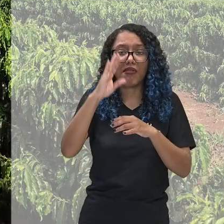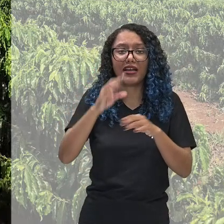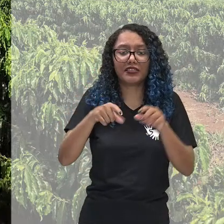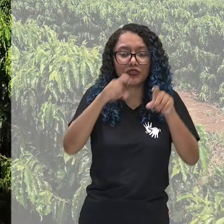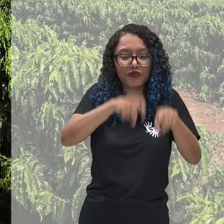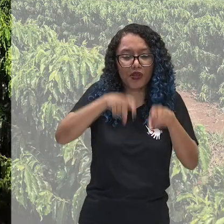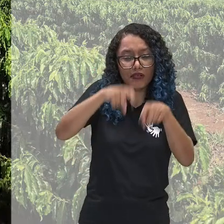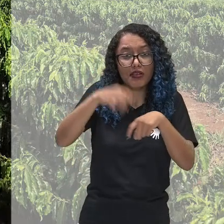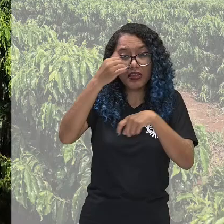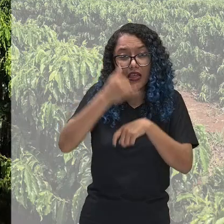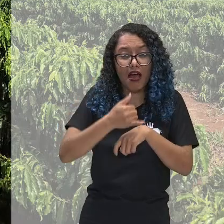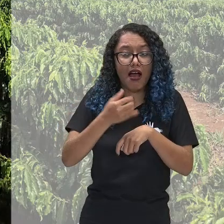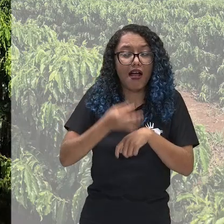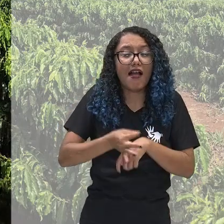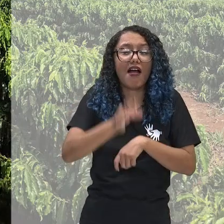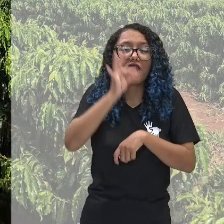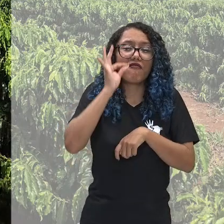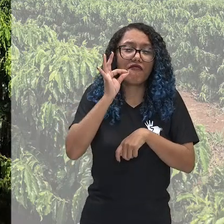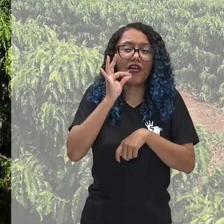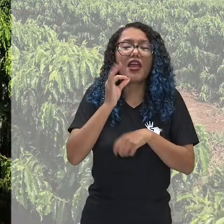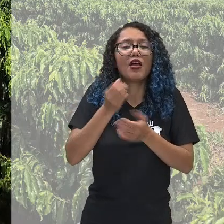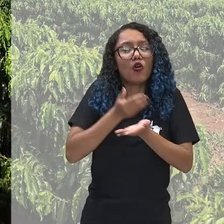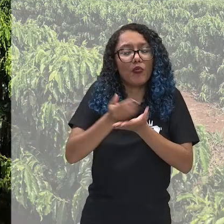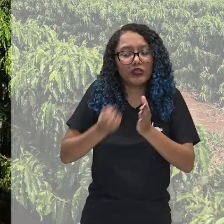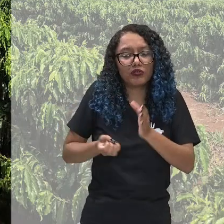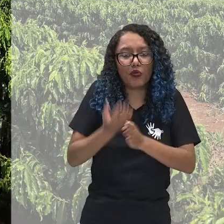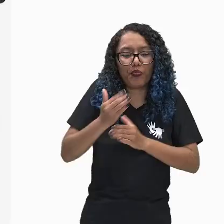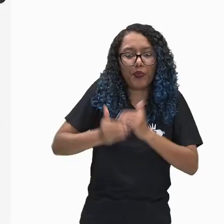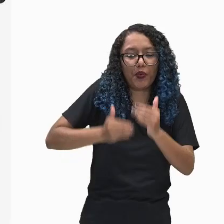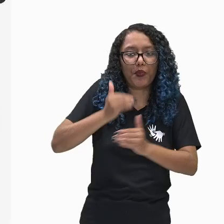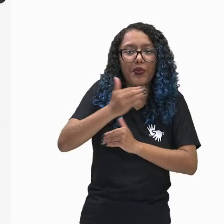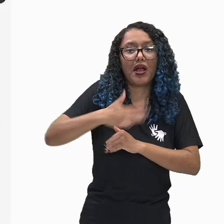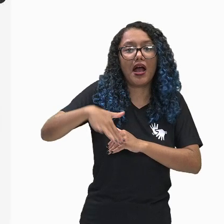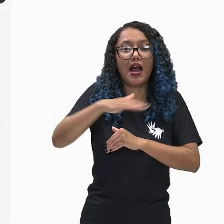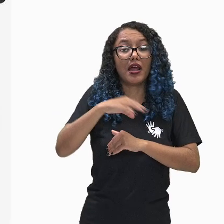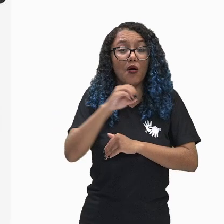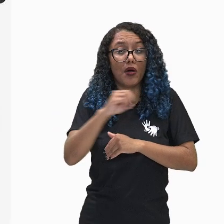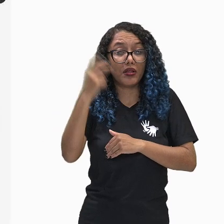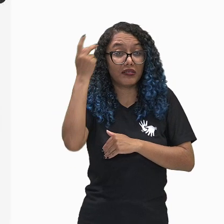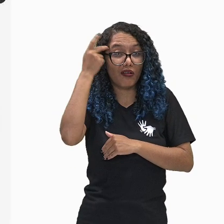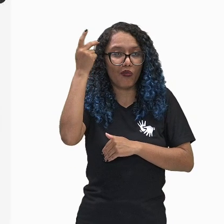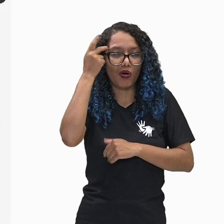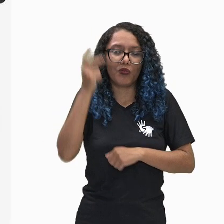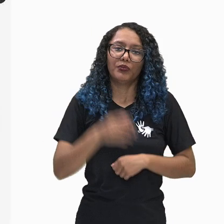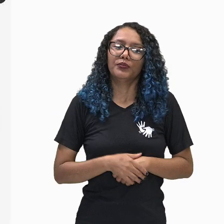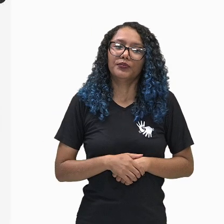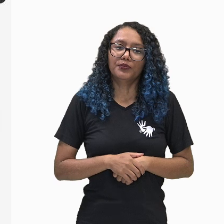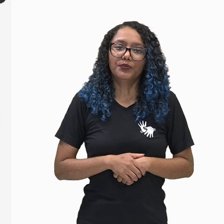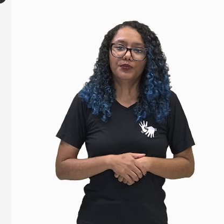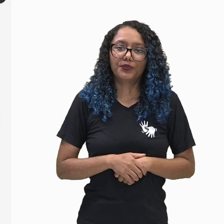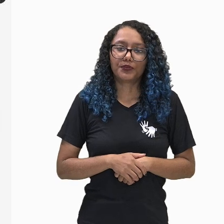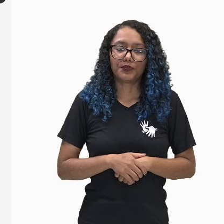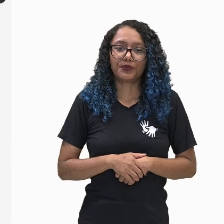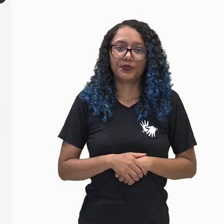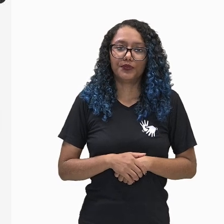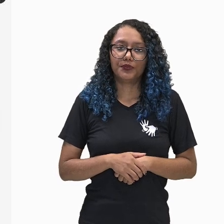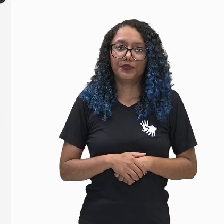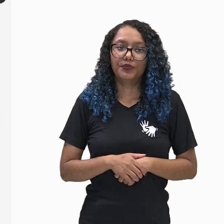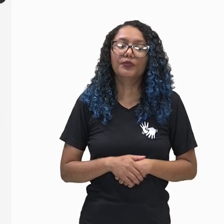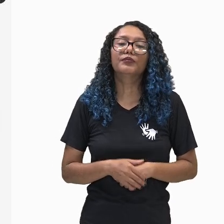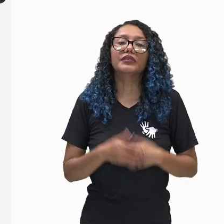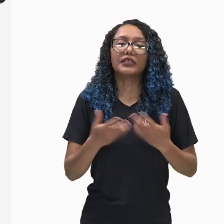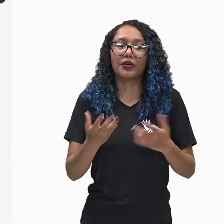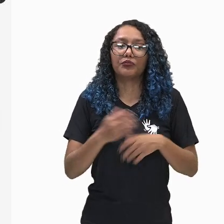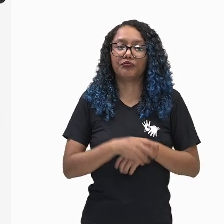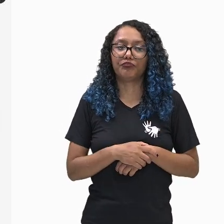naquele espaço geográfico que é o Oeste Paulista. Voltamos ao texto. Vamos lá, gente. As plantações cresciam à medida